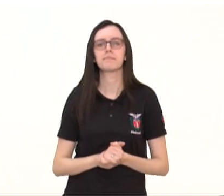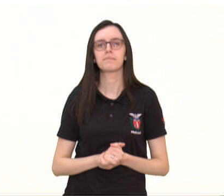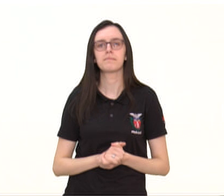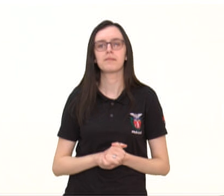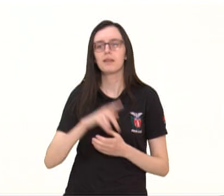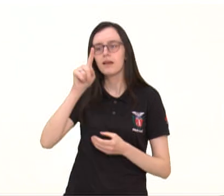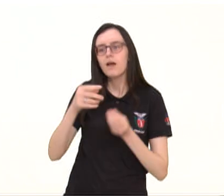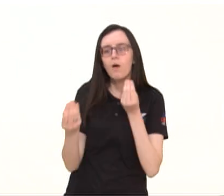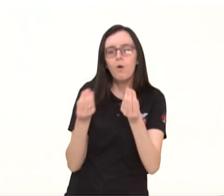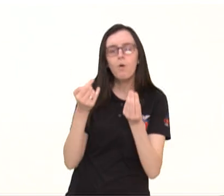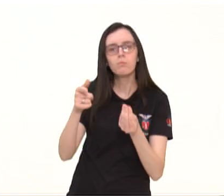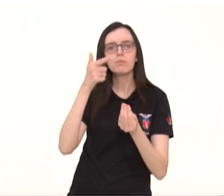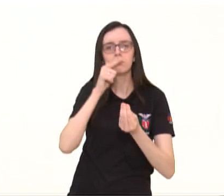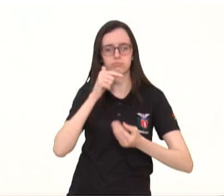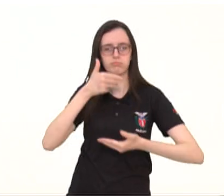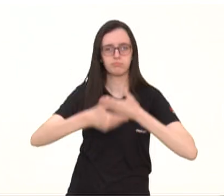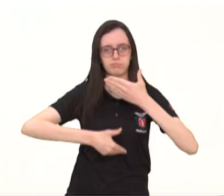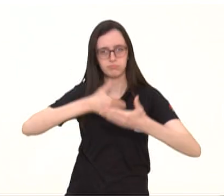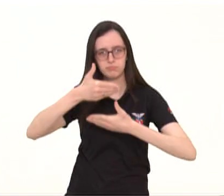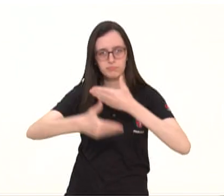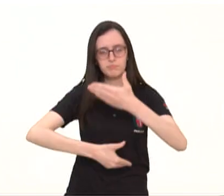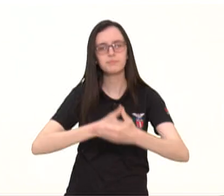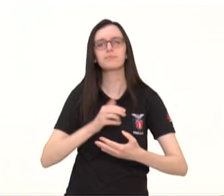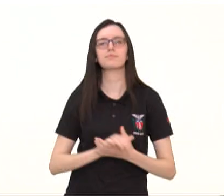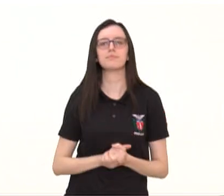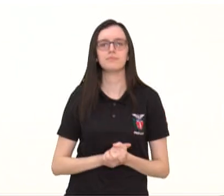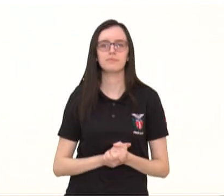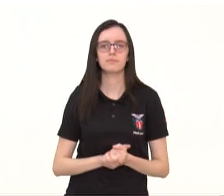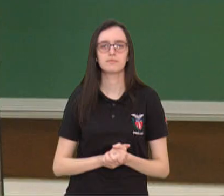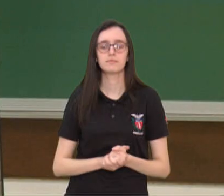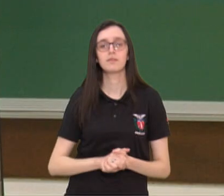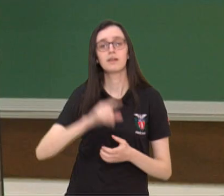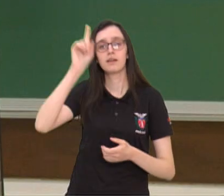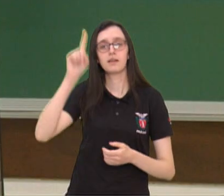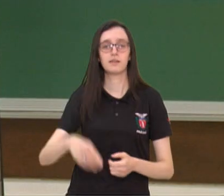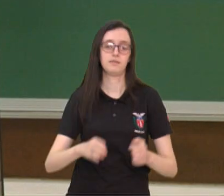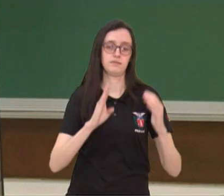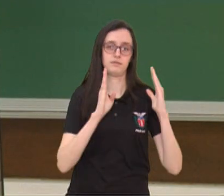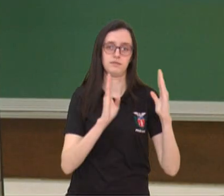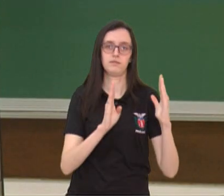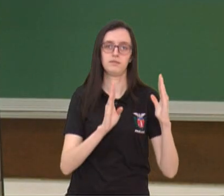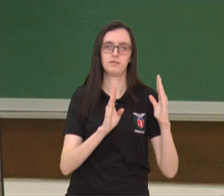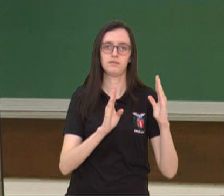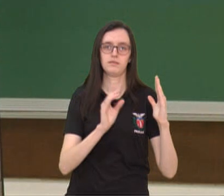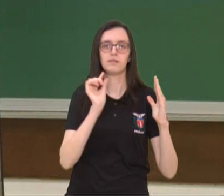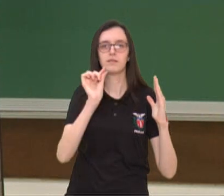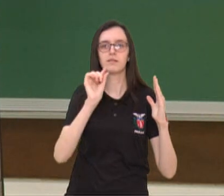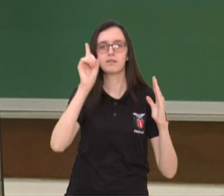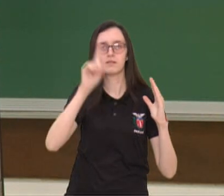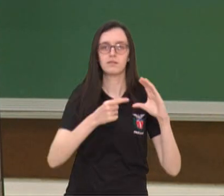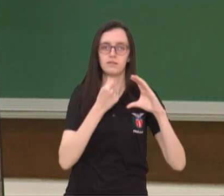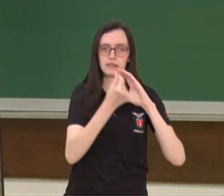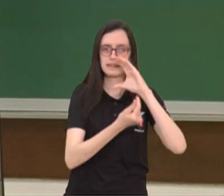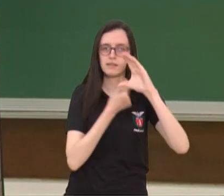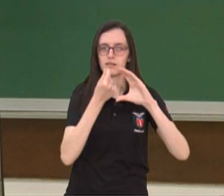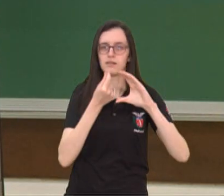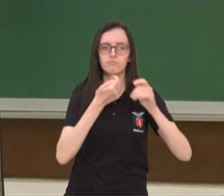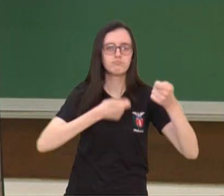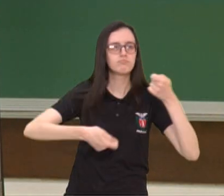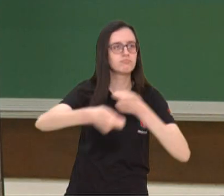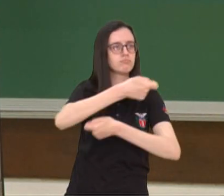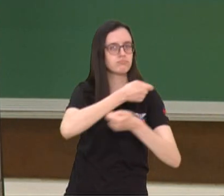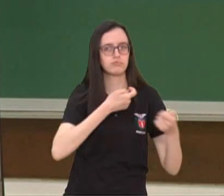de que forma isso se desenvolveu, tá? Desde a fase do capitalismo